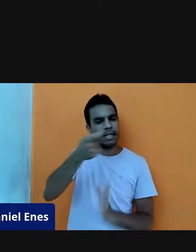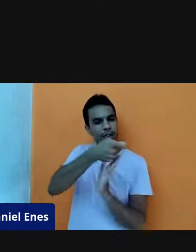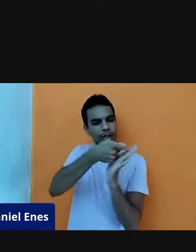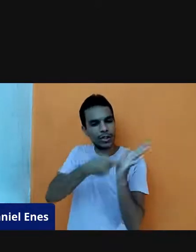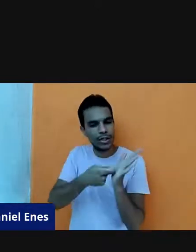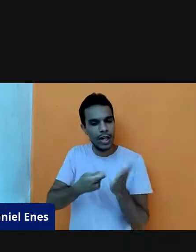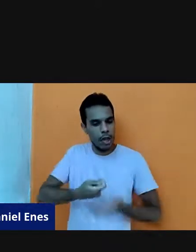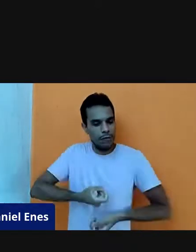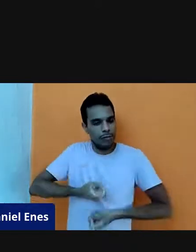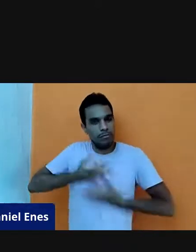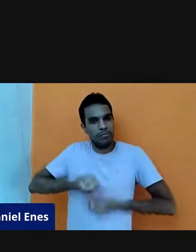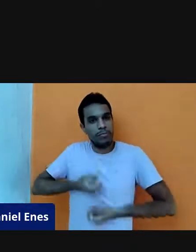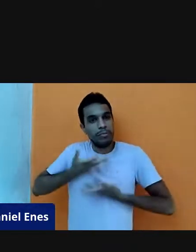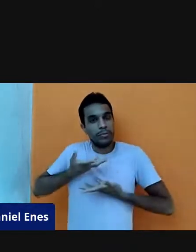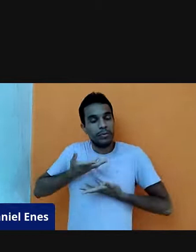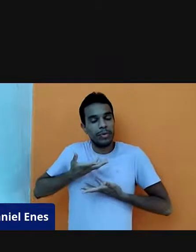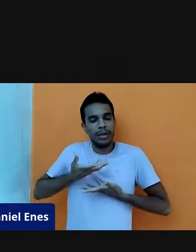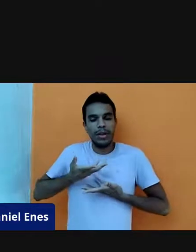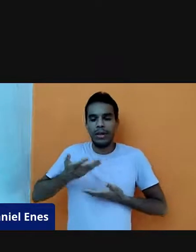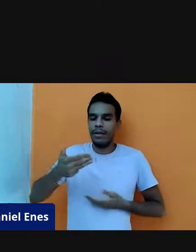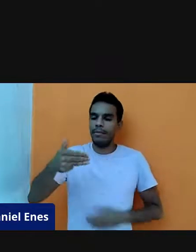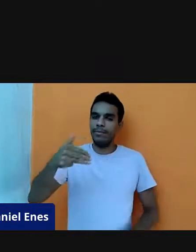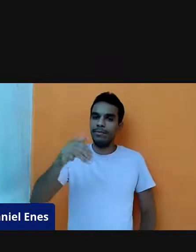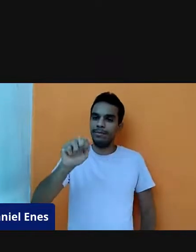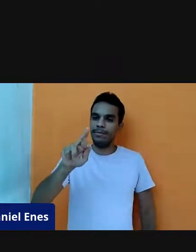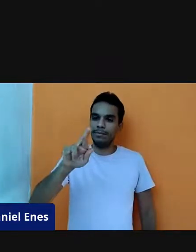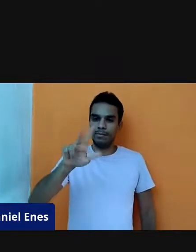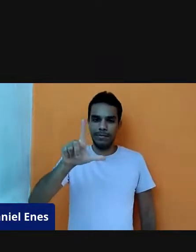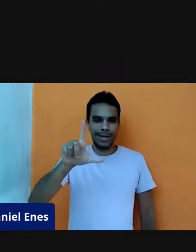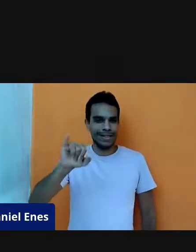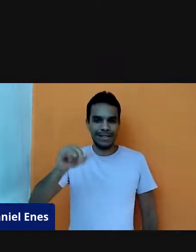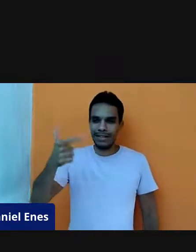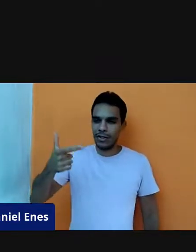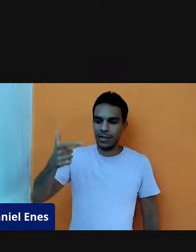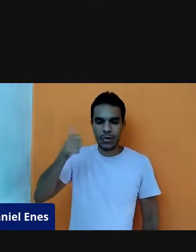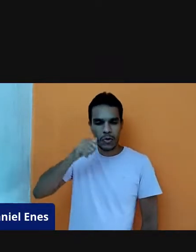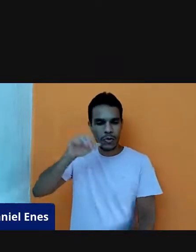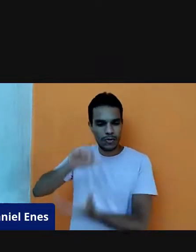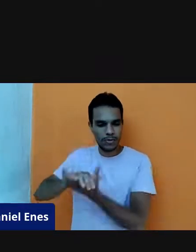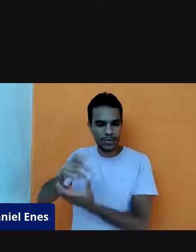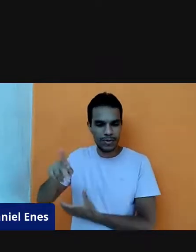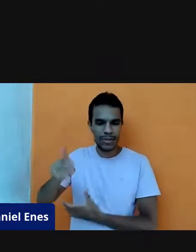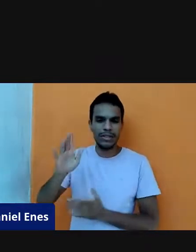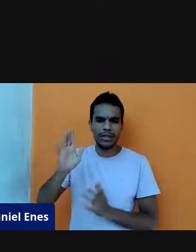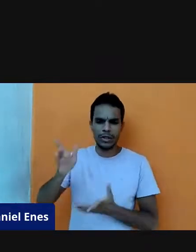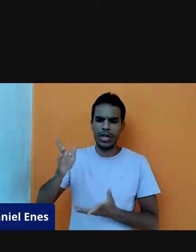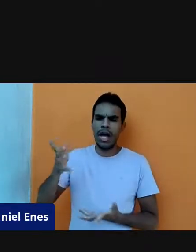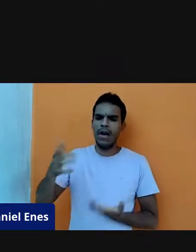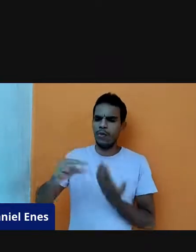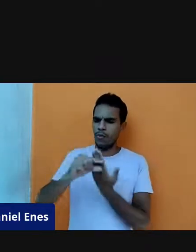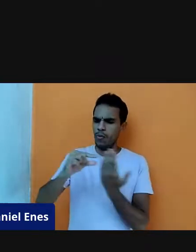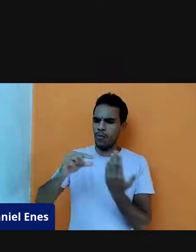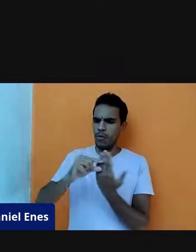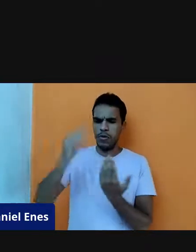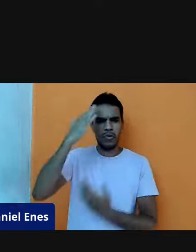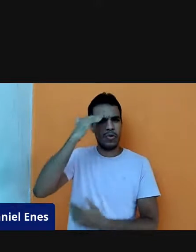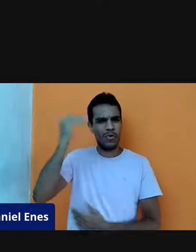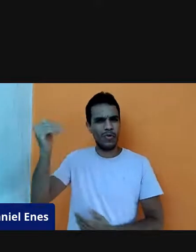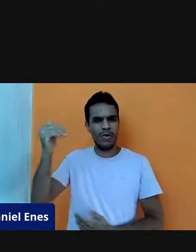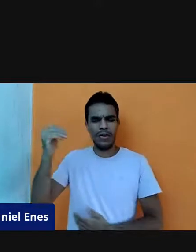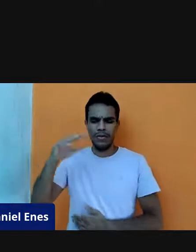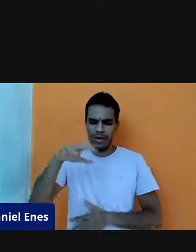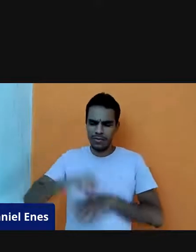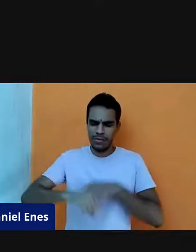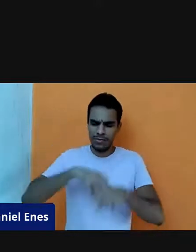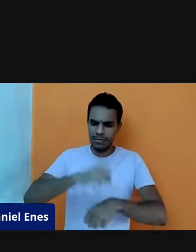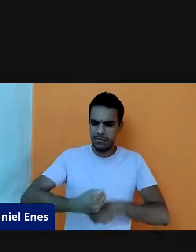poemas. A Marli, sua segunda esposa, depois que ele já é um autor consagrado, vai reunir esses poemas num